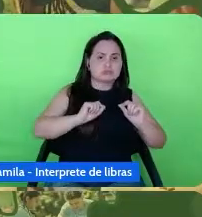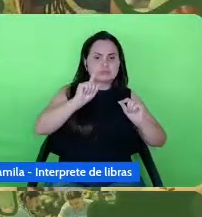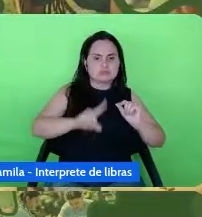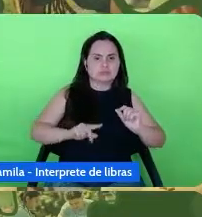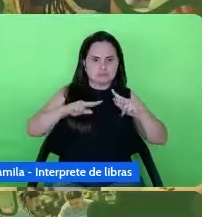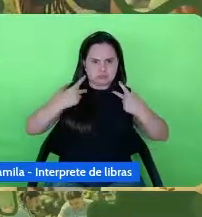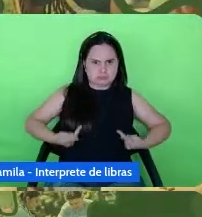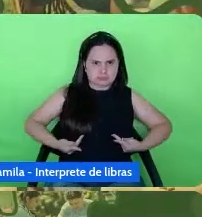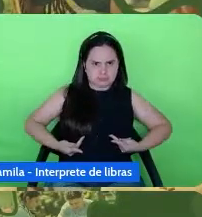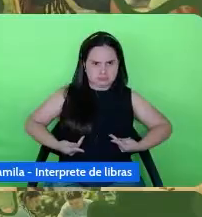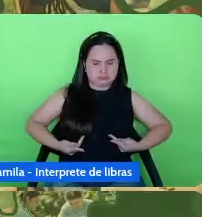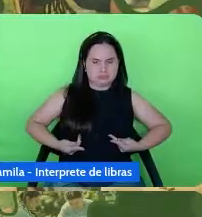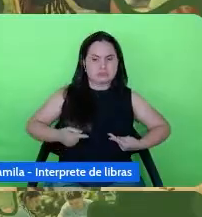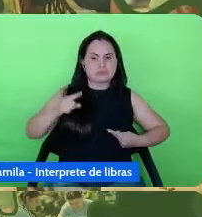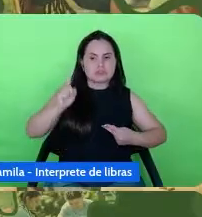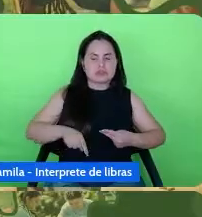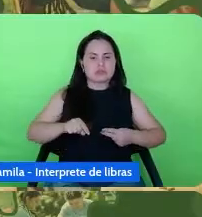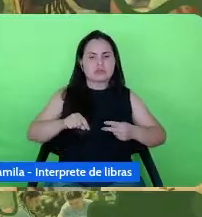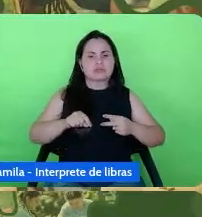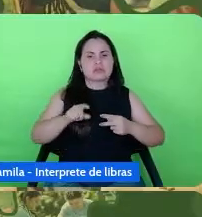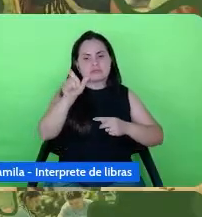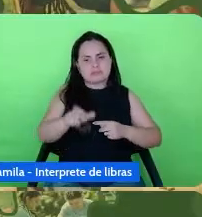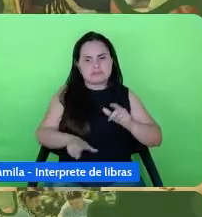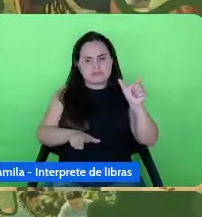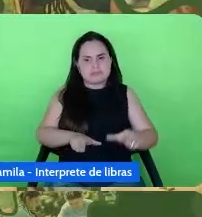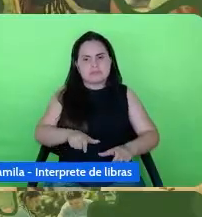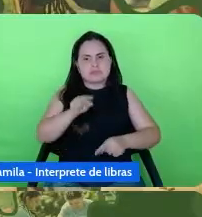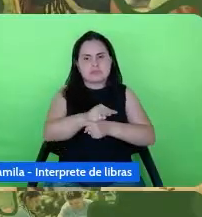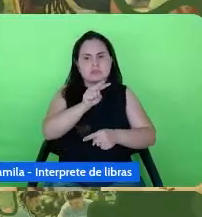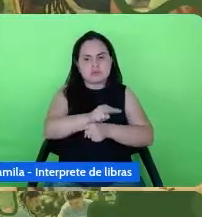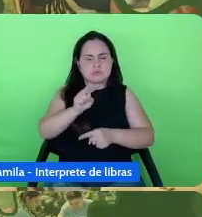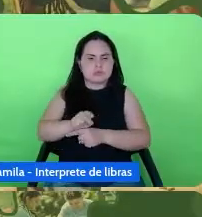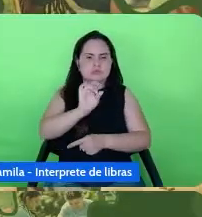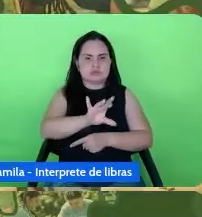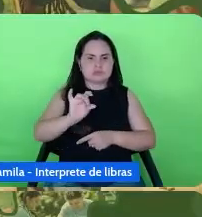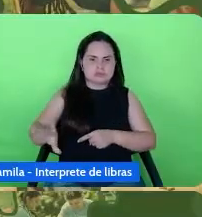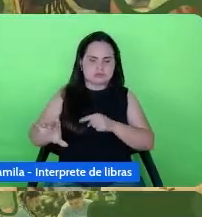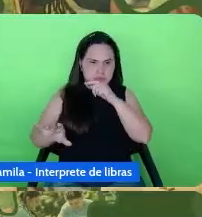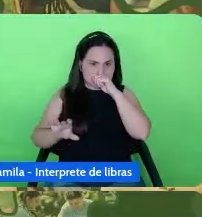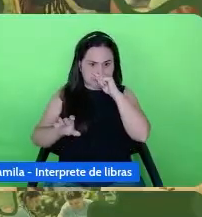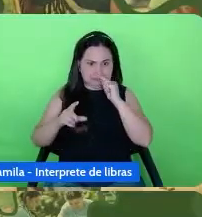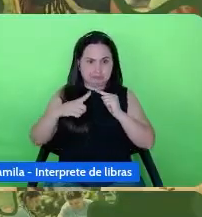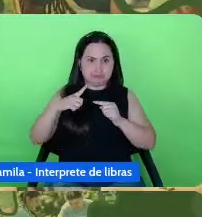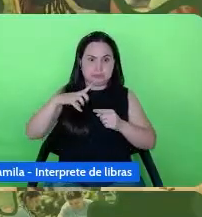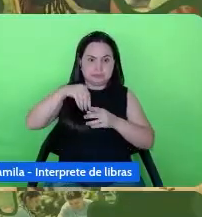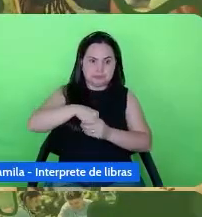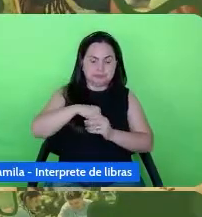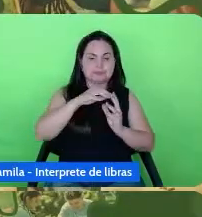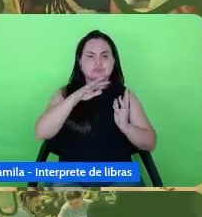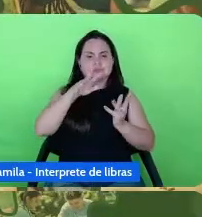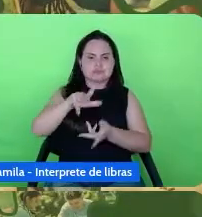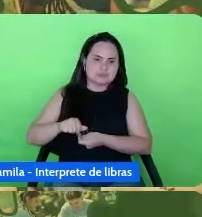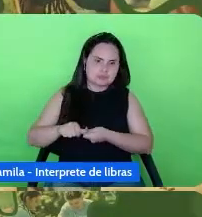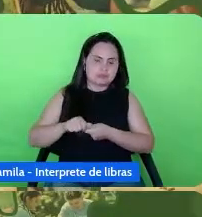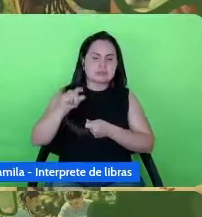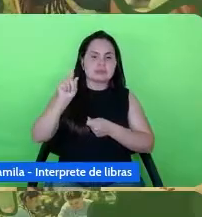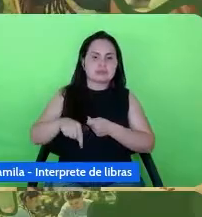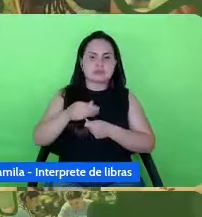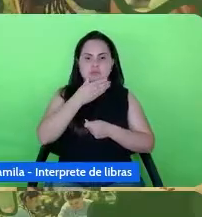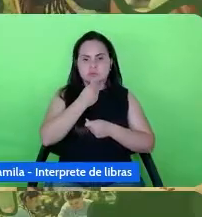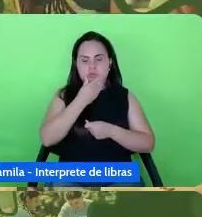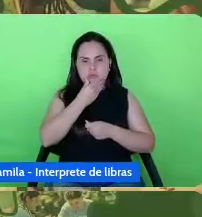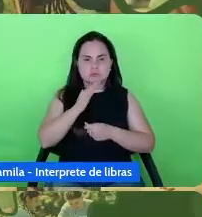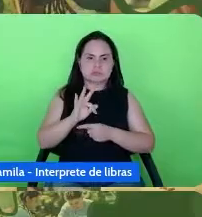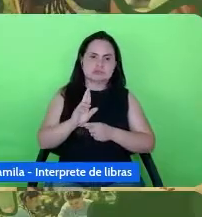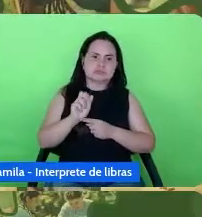humano. É um ser que cuida de outros seres não humanos, que também habitam o nosso planeta. E aí a figura de Francisco de